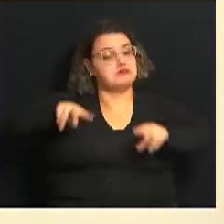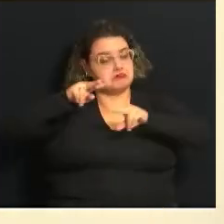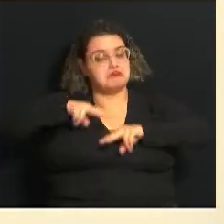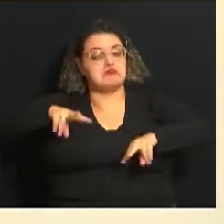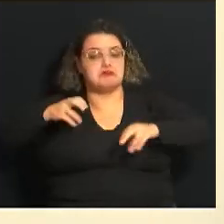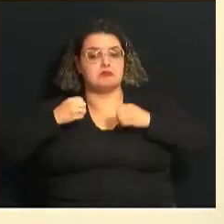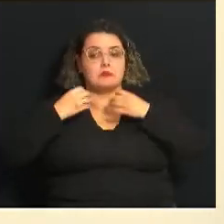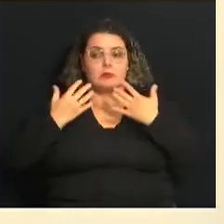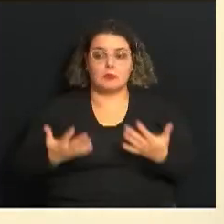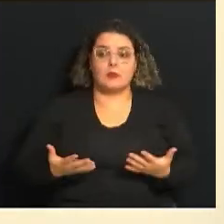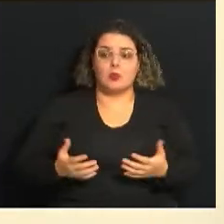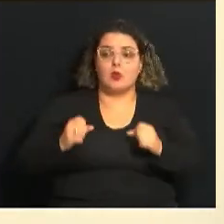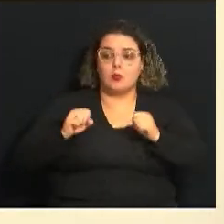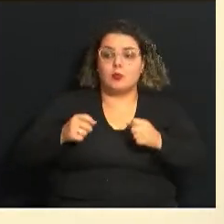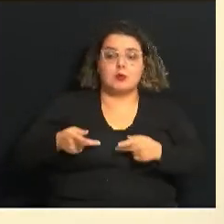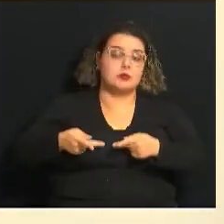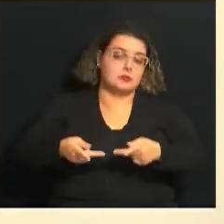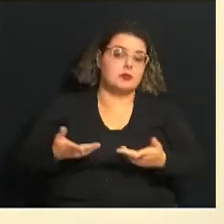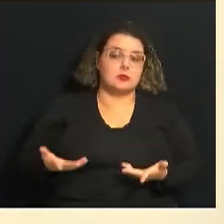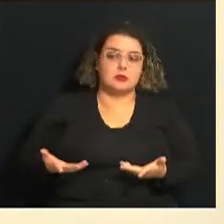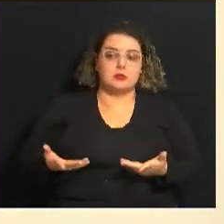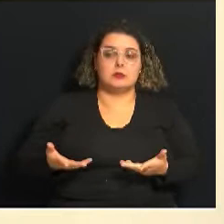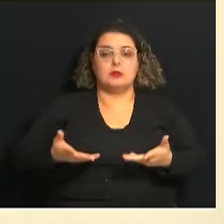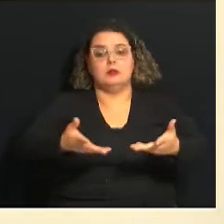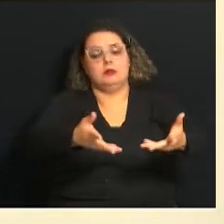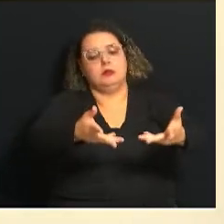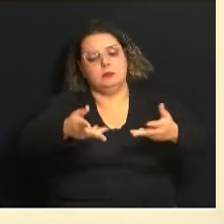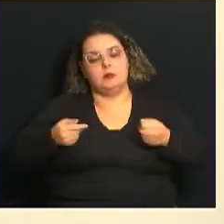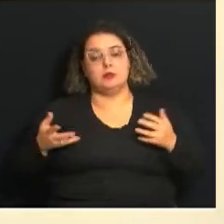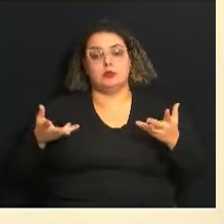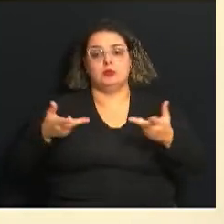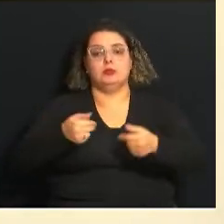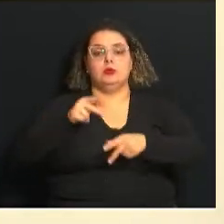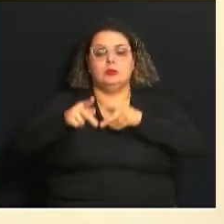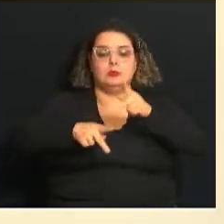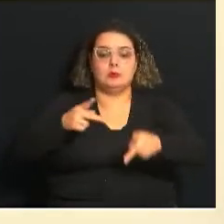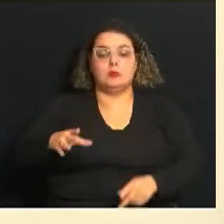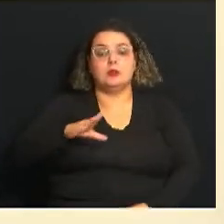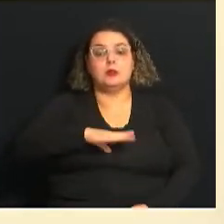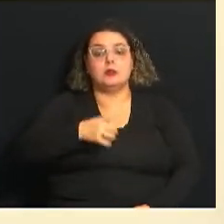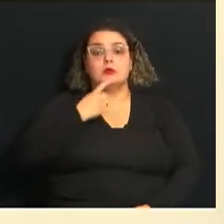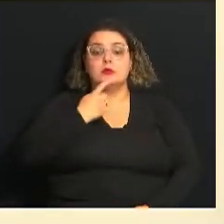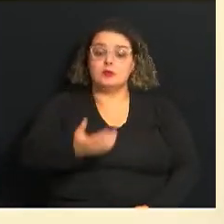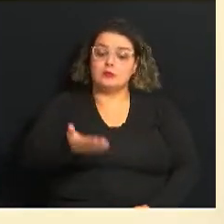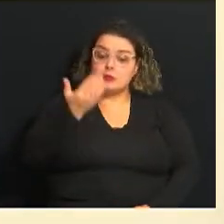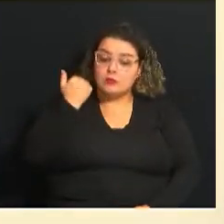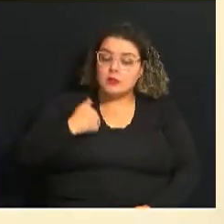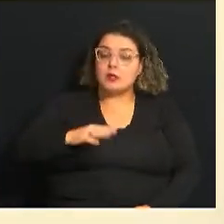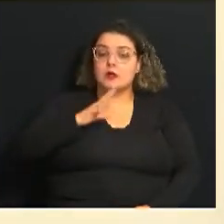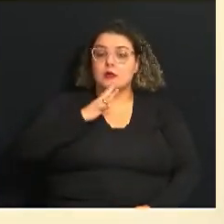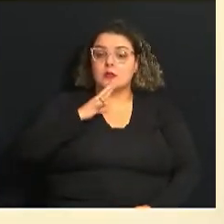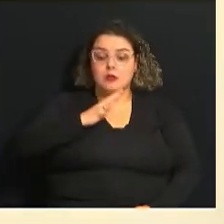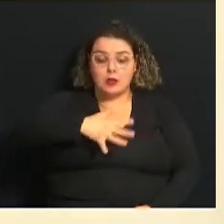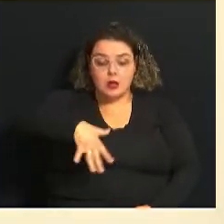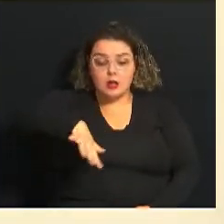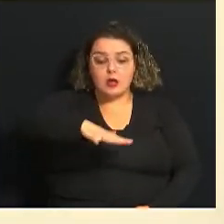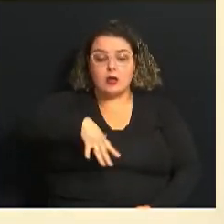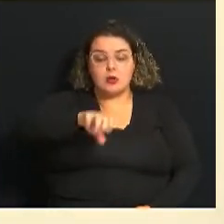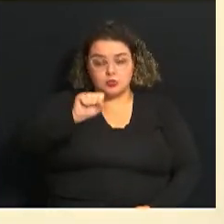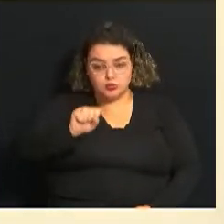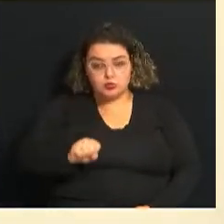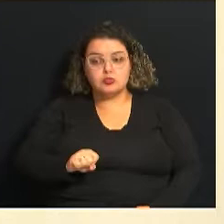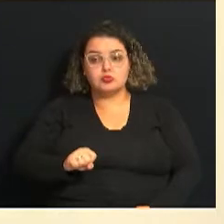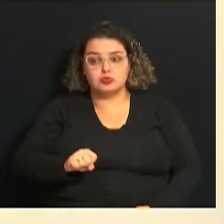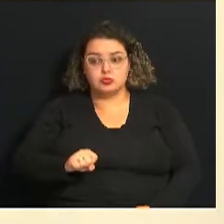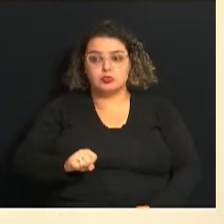onde pode ser visitada. Então eu deixo aqui o convite a toda a população de Campinas para que venha conhecer, sim, a região sul